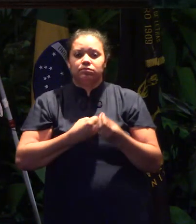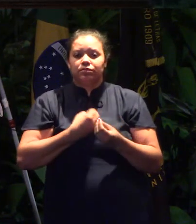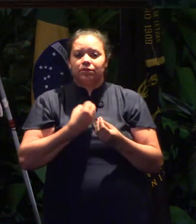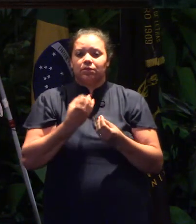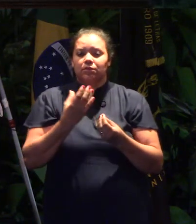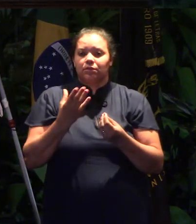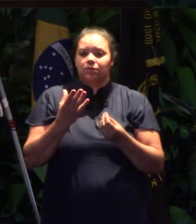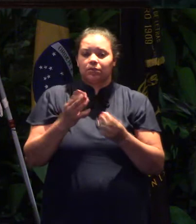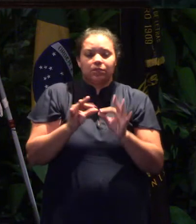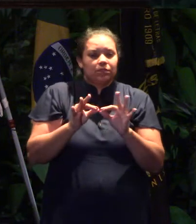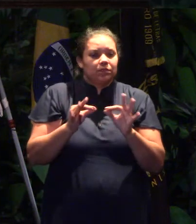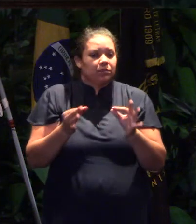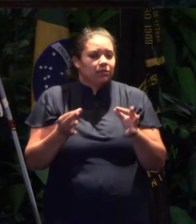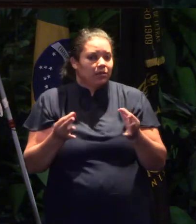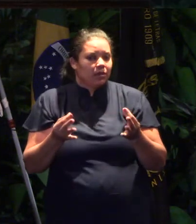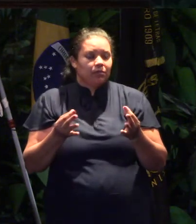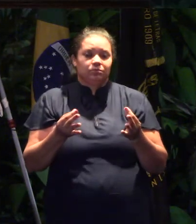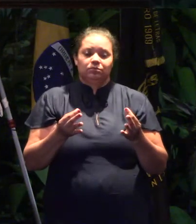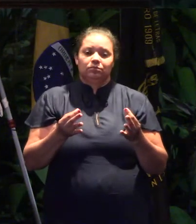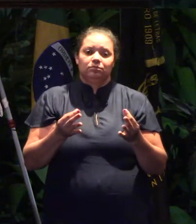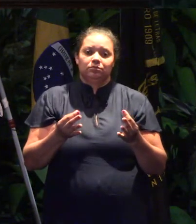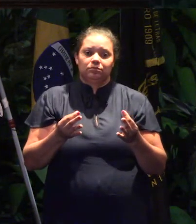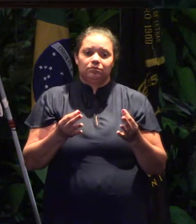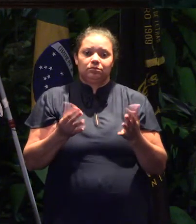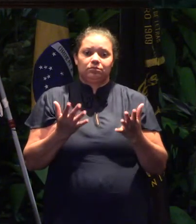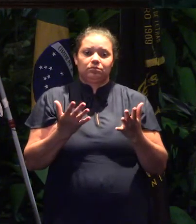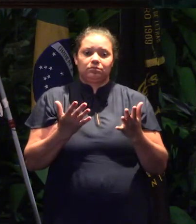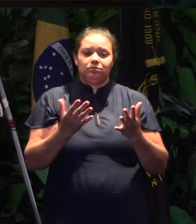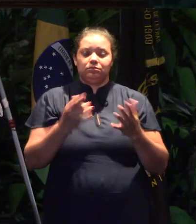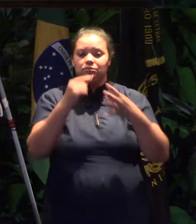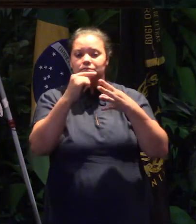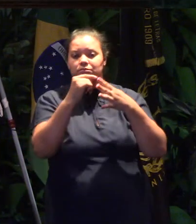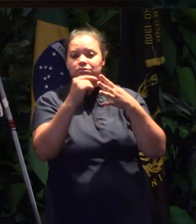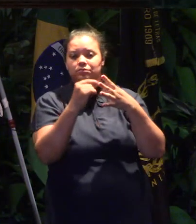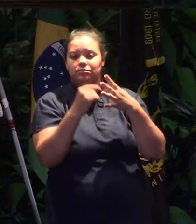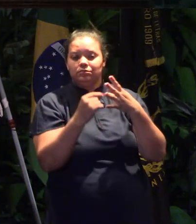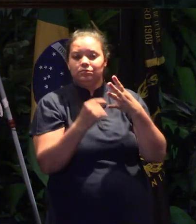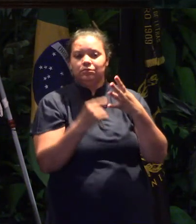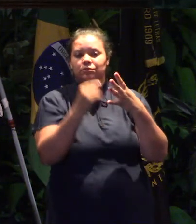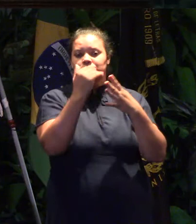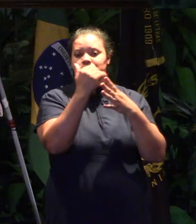poesia, que é uma forma fixa, né, quatro quartetos, dois tercetos,